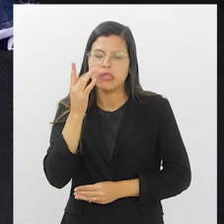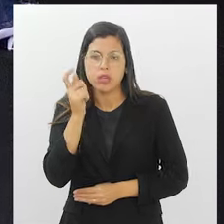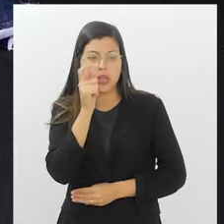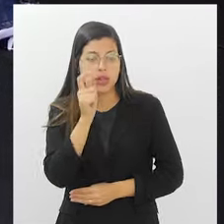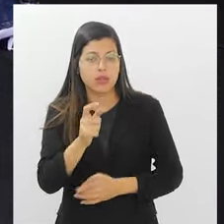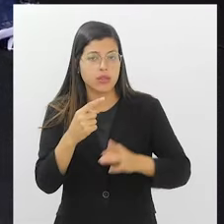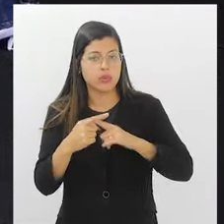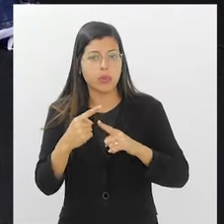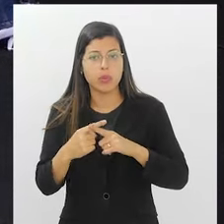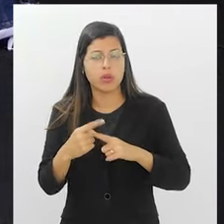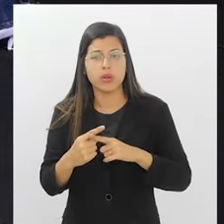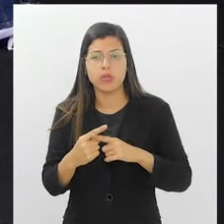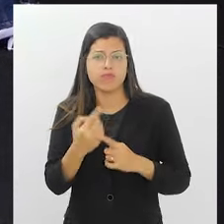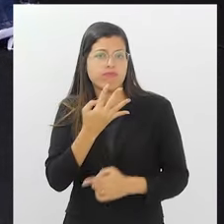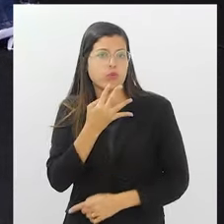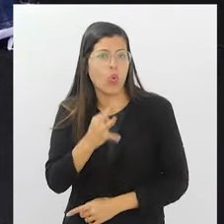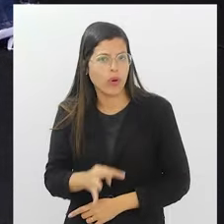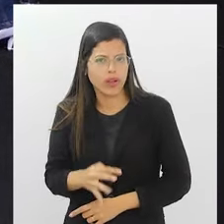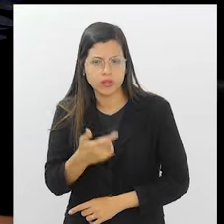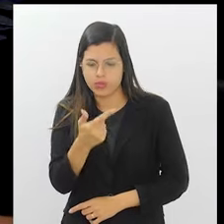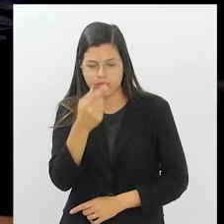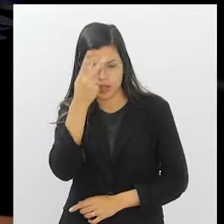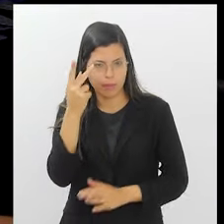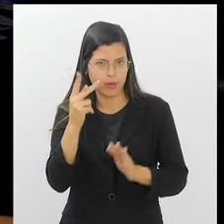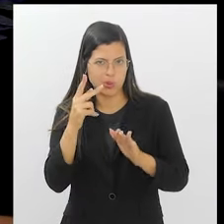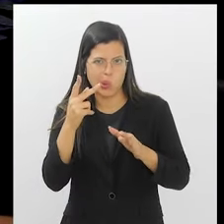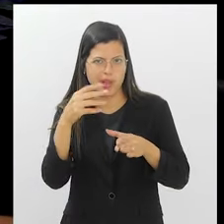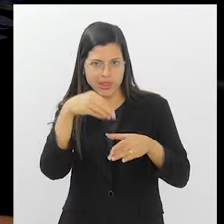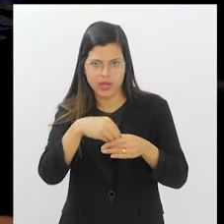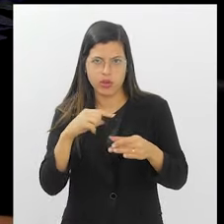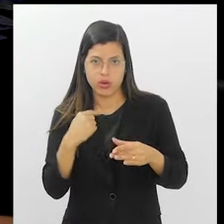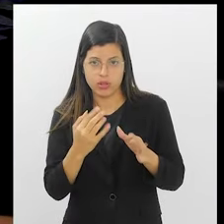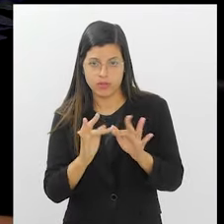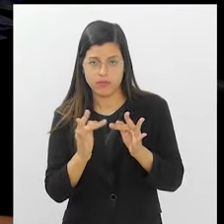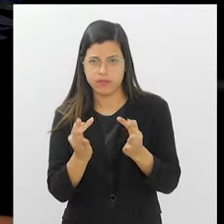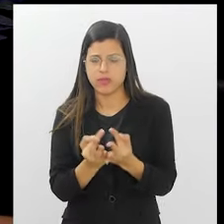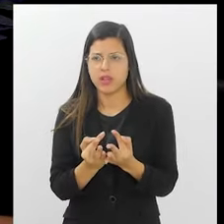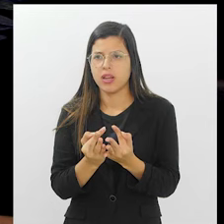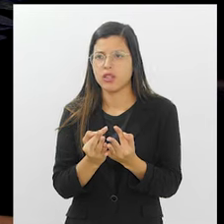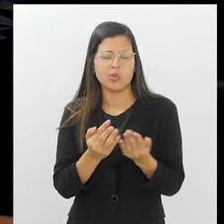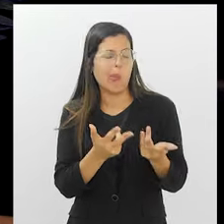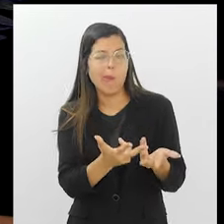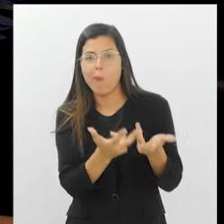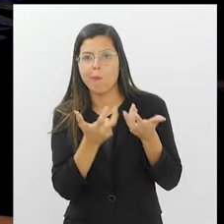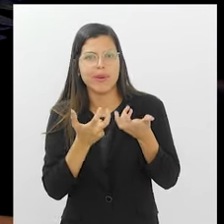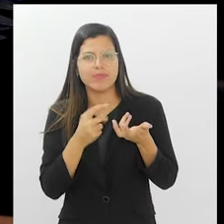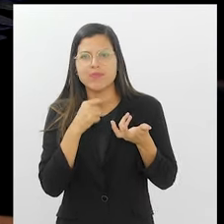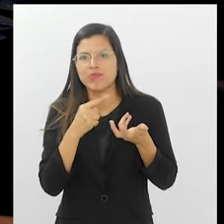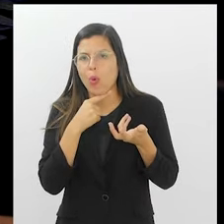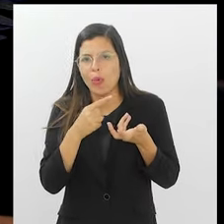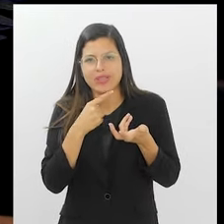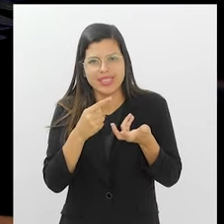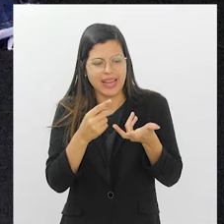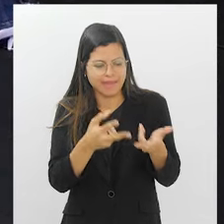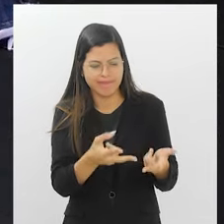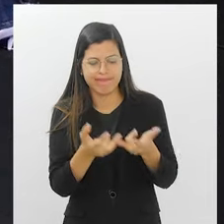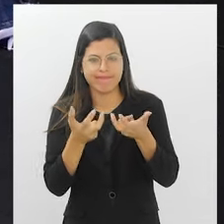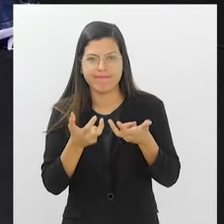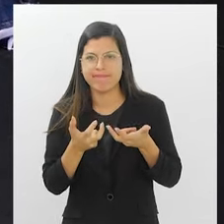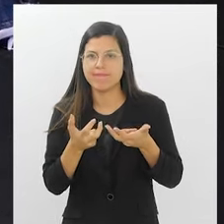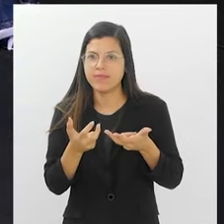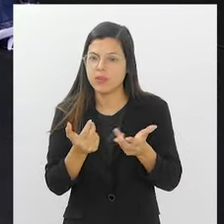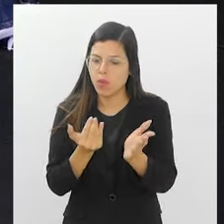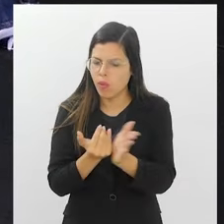não vive, né, e quando não tem alguma pessoa na nossa família, a gente acha normal, né, tudo, né, e a gente não percebe também as coisas,